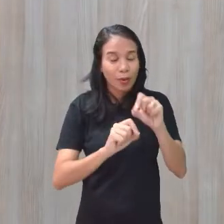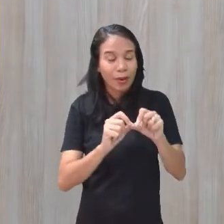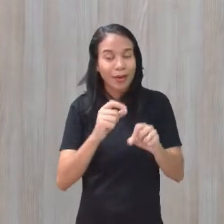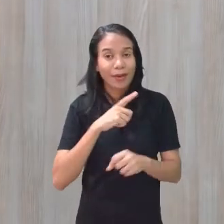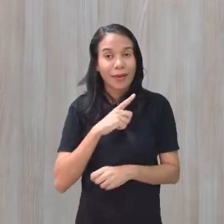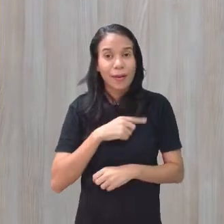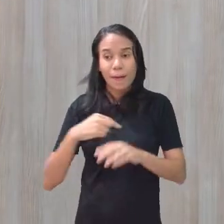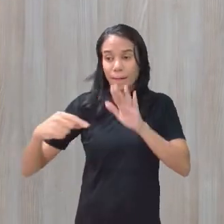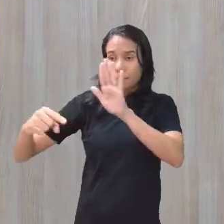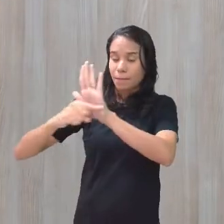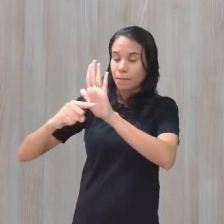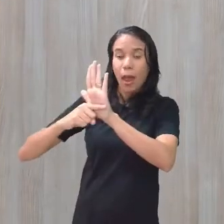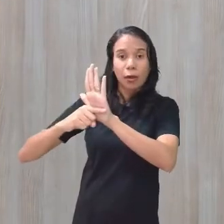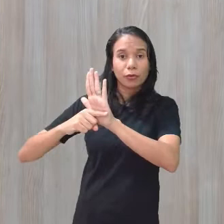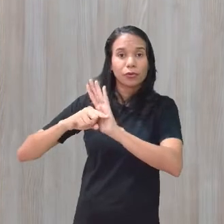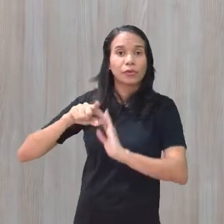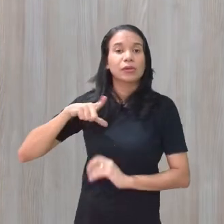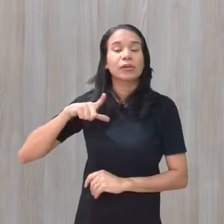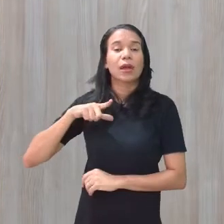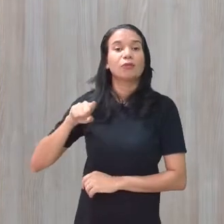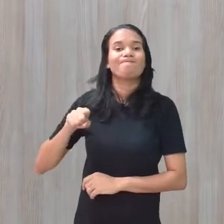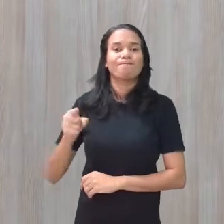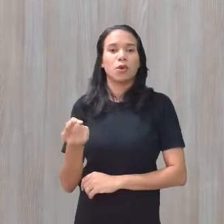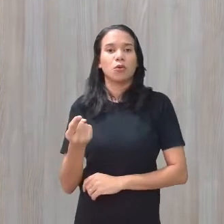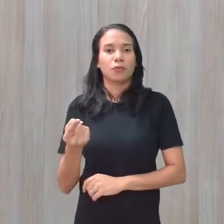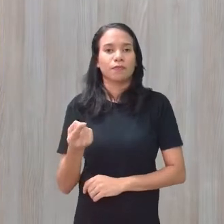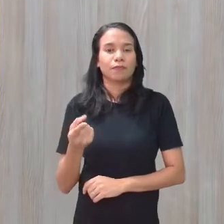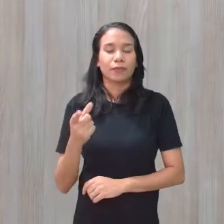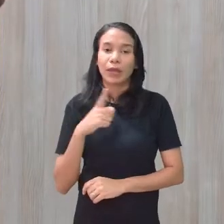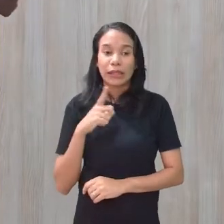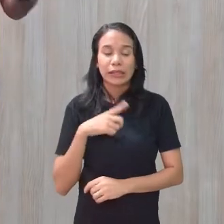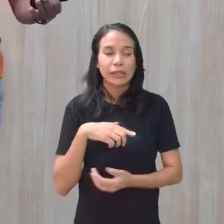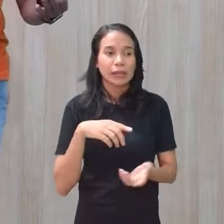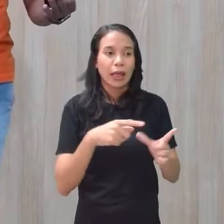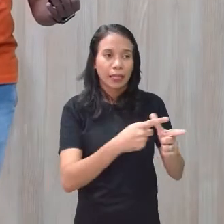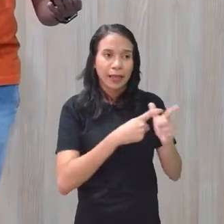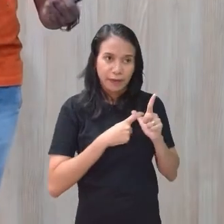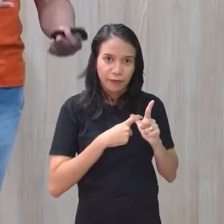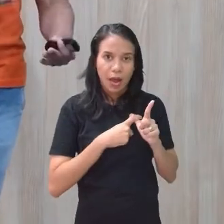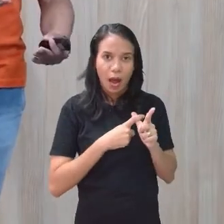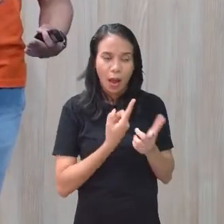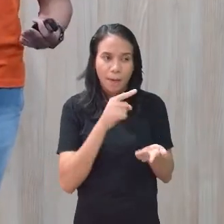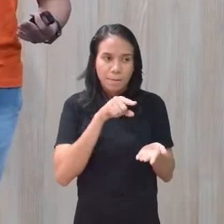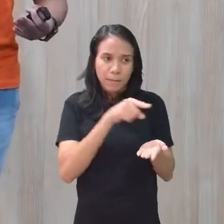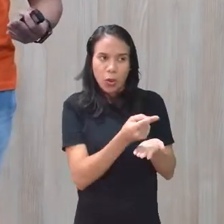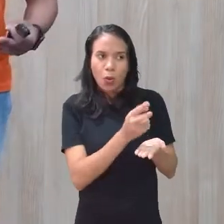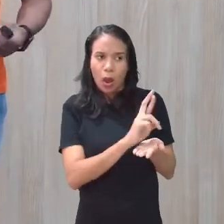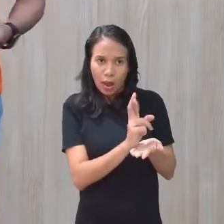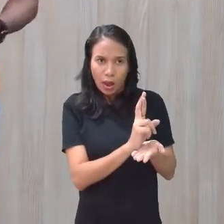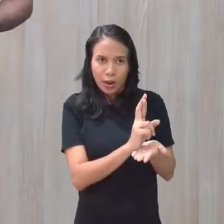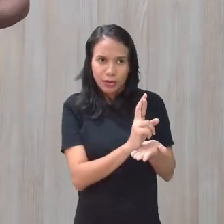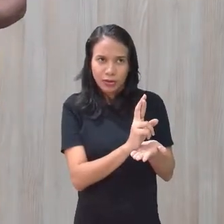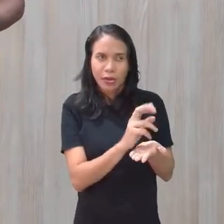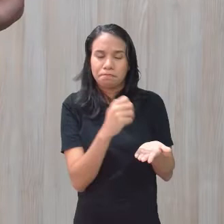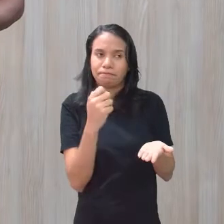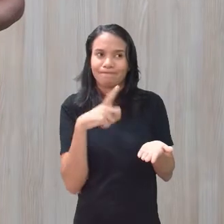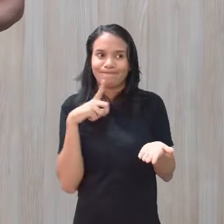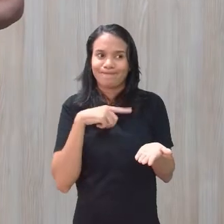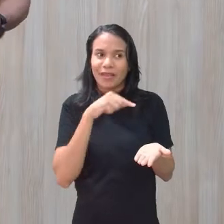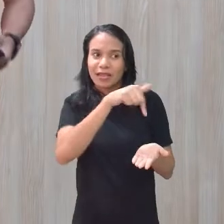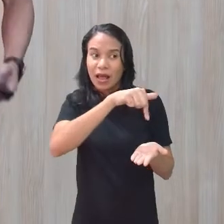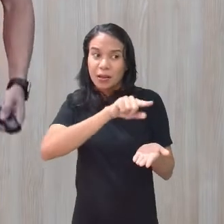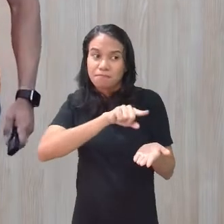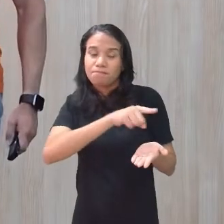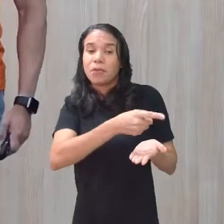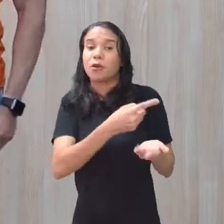aí de R$7.000 negativo. Então, se eu devo R$1.000, para eu dever mais R$7.000